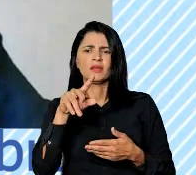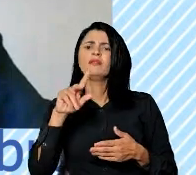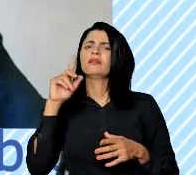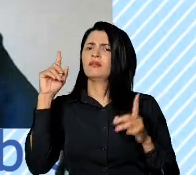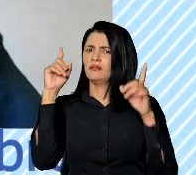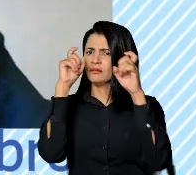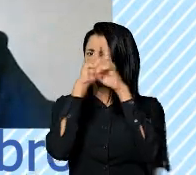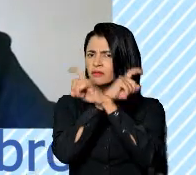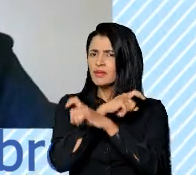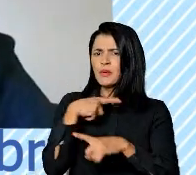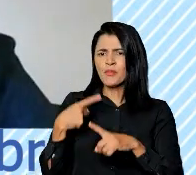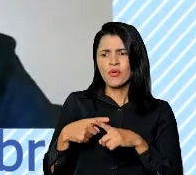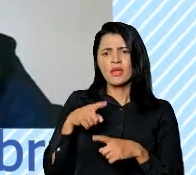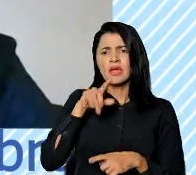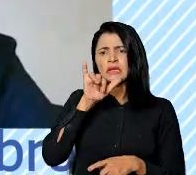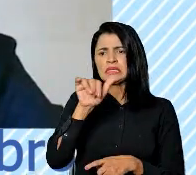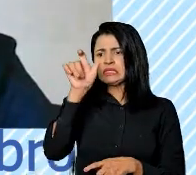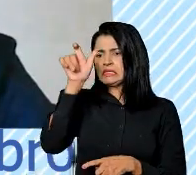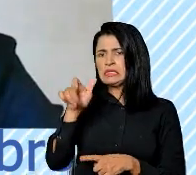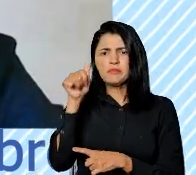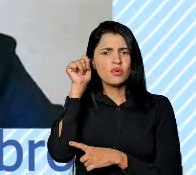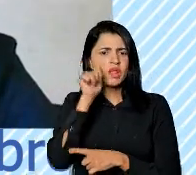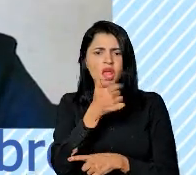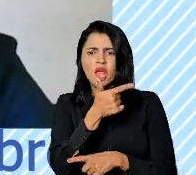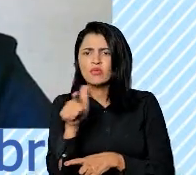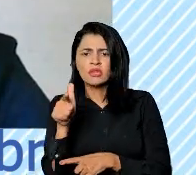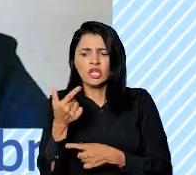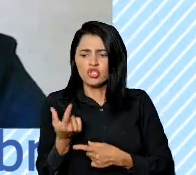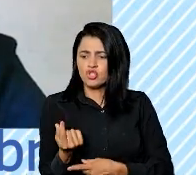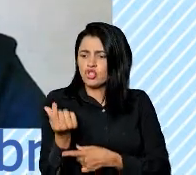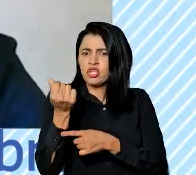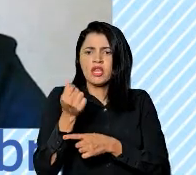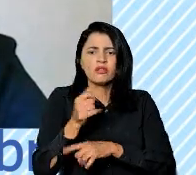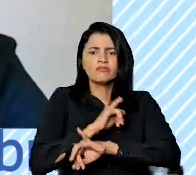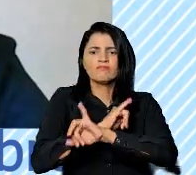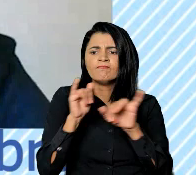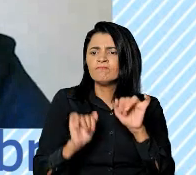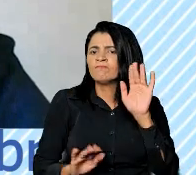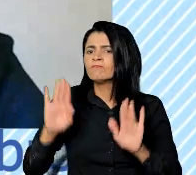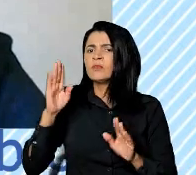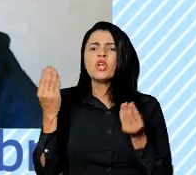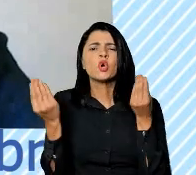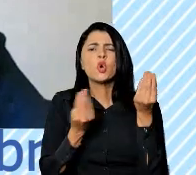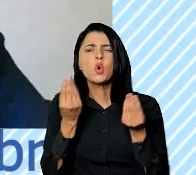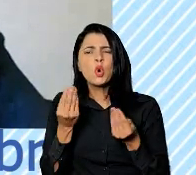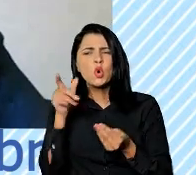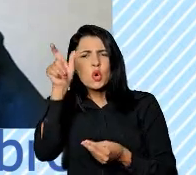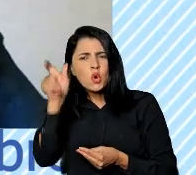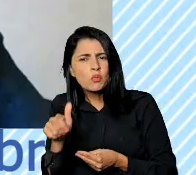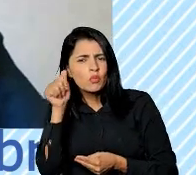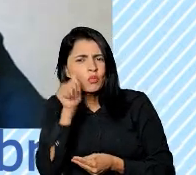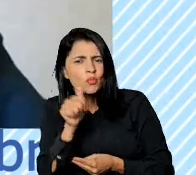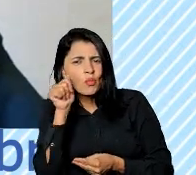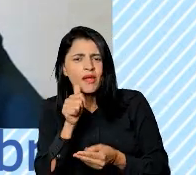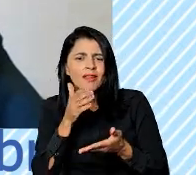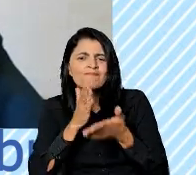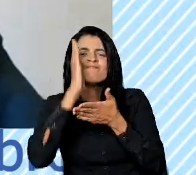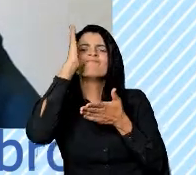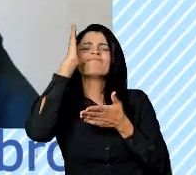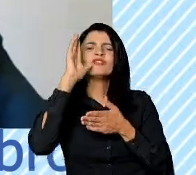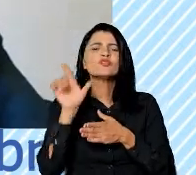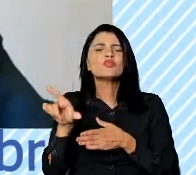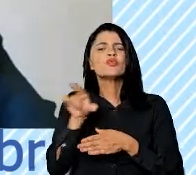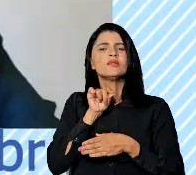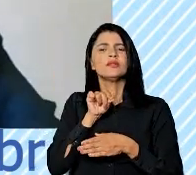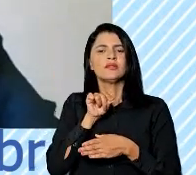complicada, porque se as mulheres não têm dinheiro para fazer as suas campanhas, como é que essas mulheres conseguirão ser eleitas? Um outro desafio